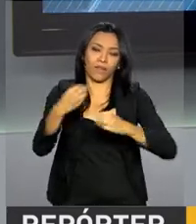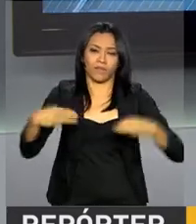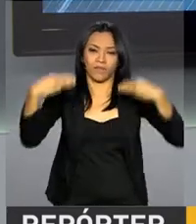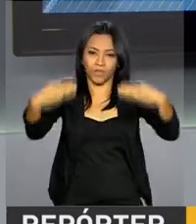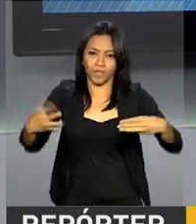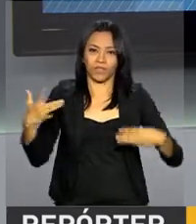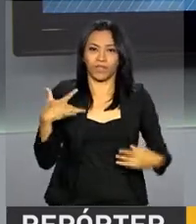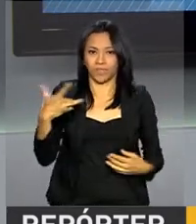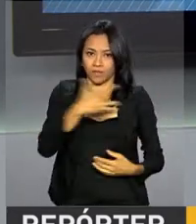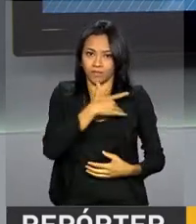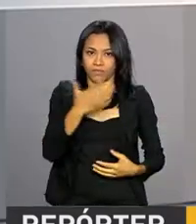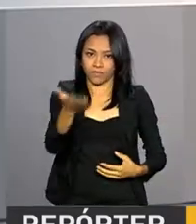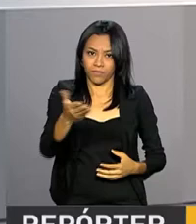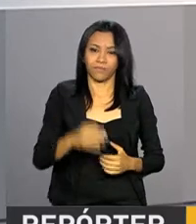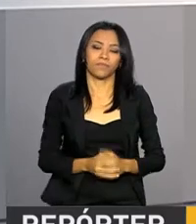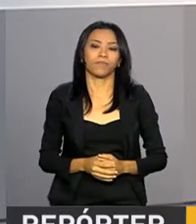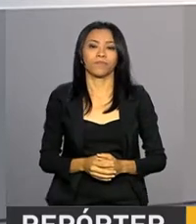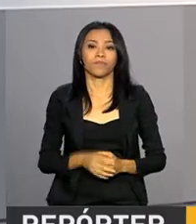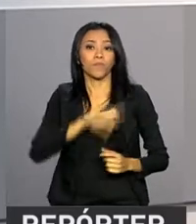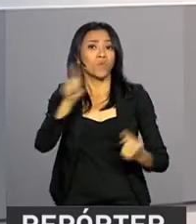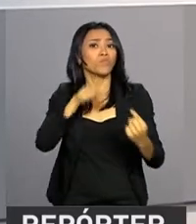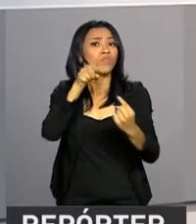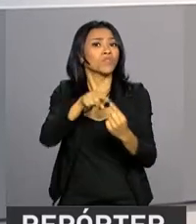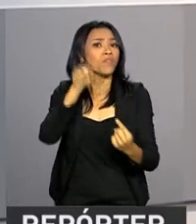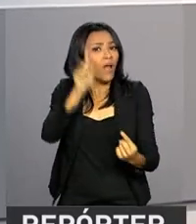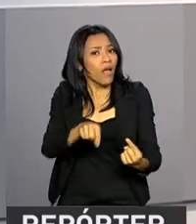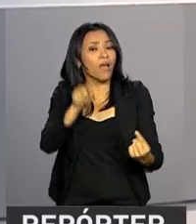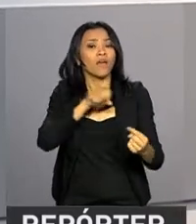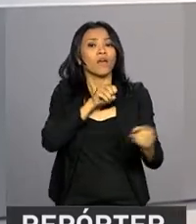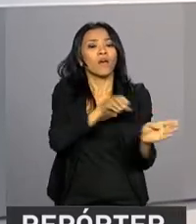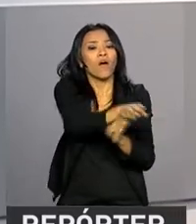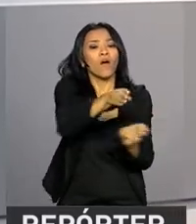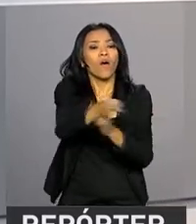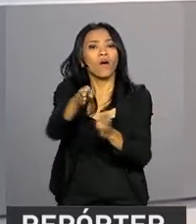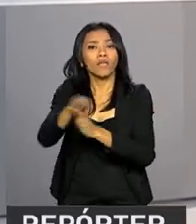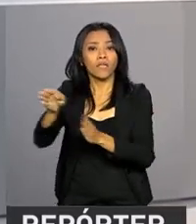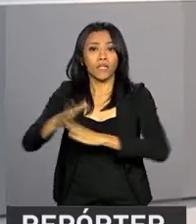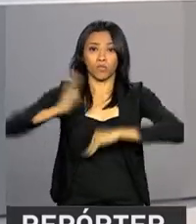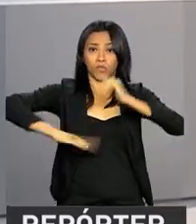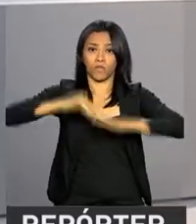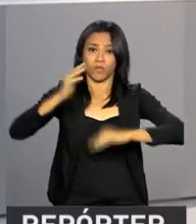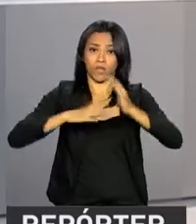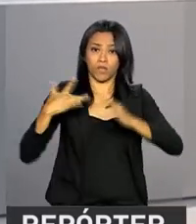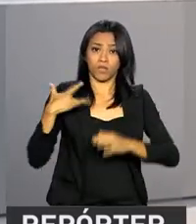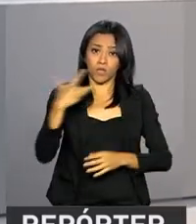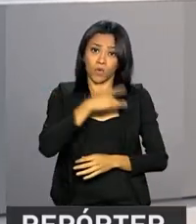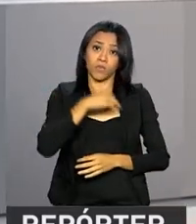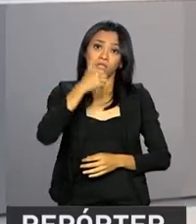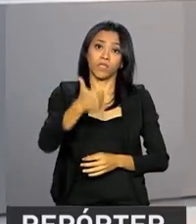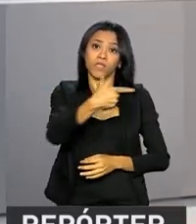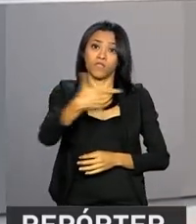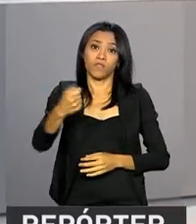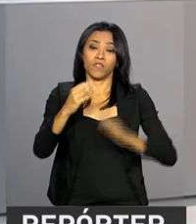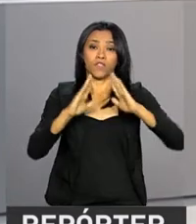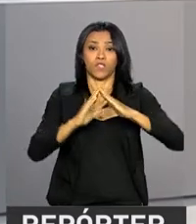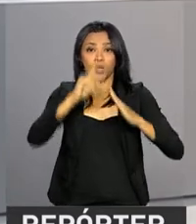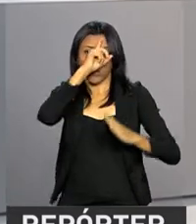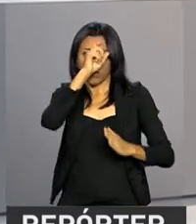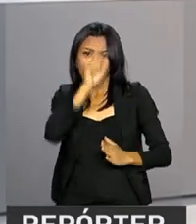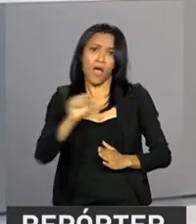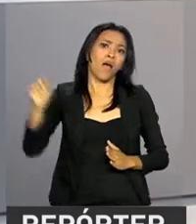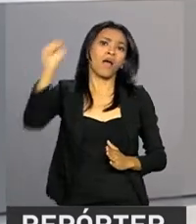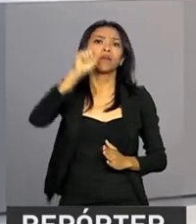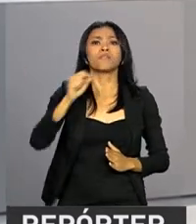do Ministério da Saúde. O objetivo é orientar os profissionais de saúde de 120 hospitais públicos quanto às melhores